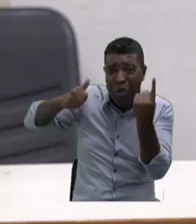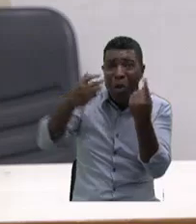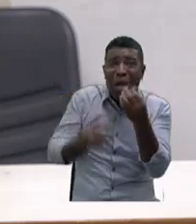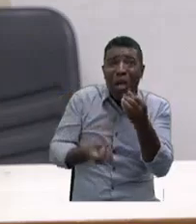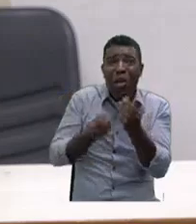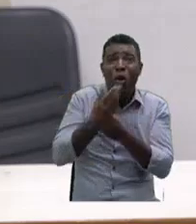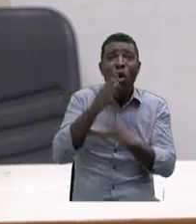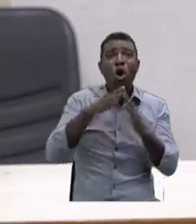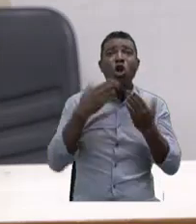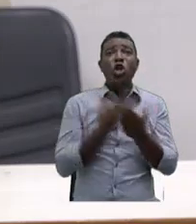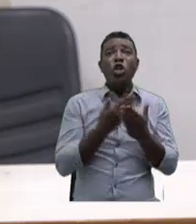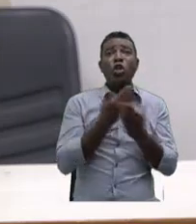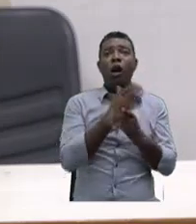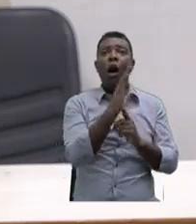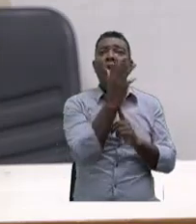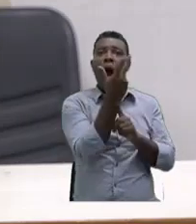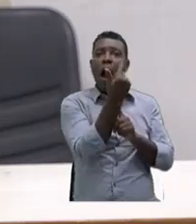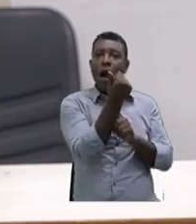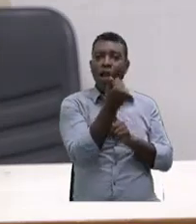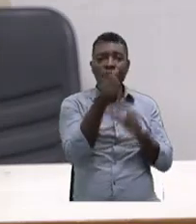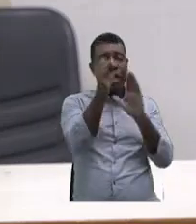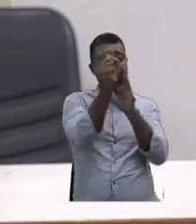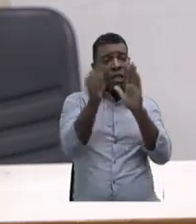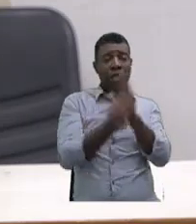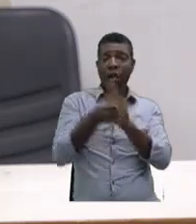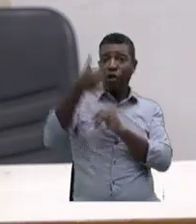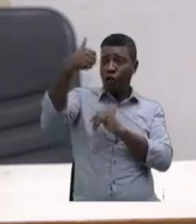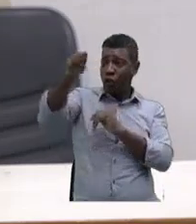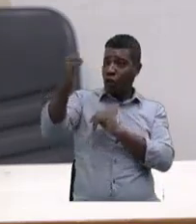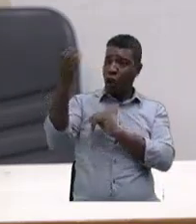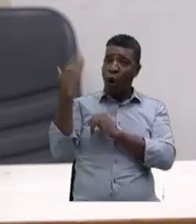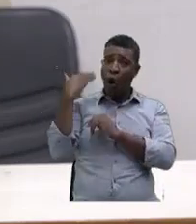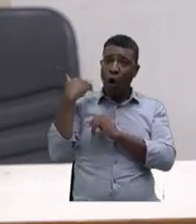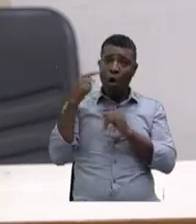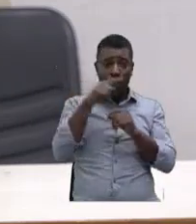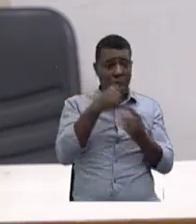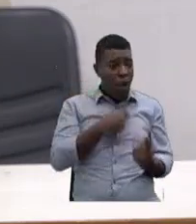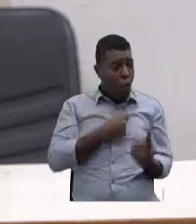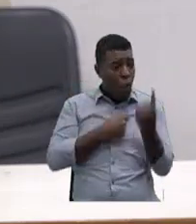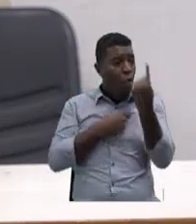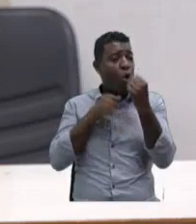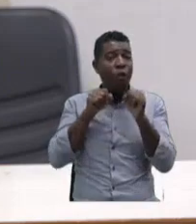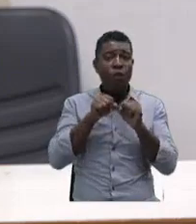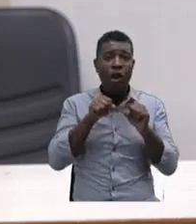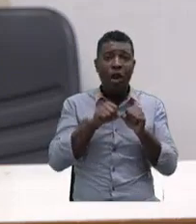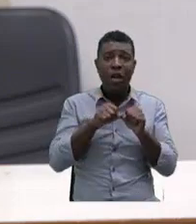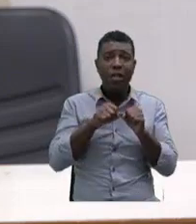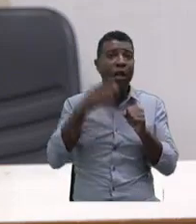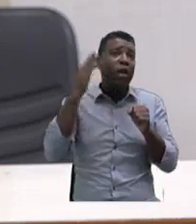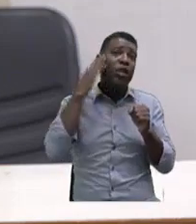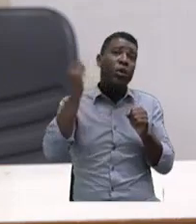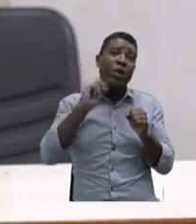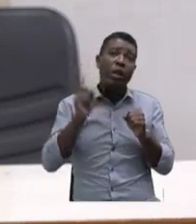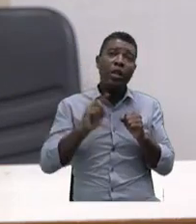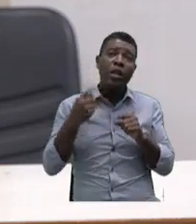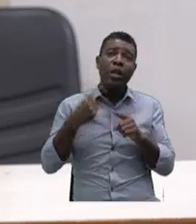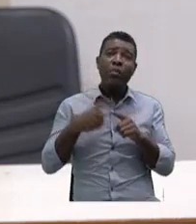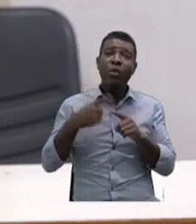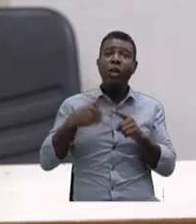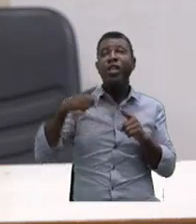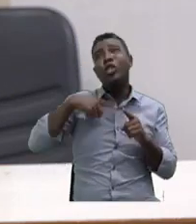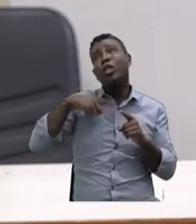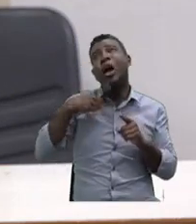XVIII, nem era entendido ou não se tenha se entendido, porque a gente tem uma intenção